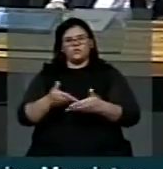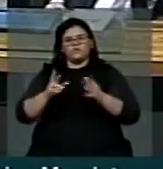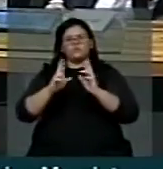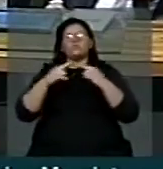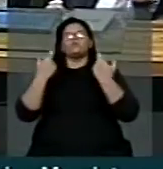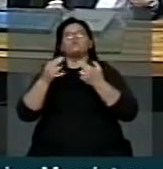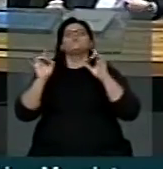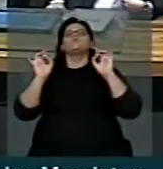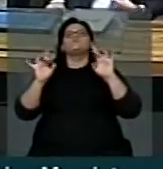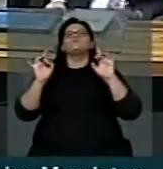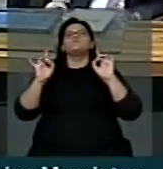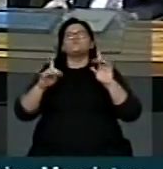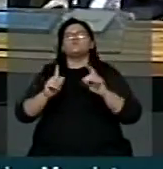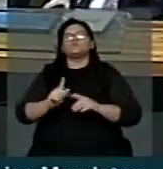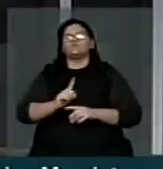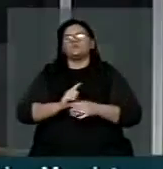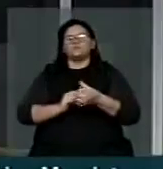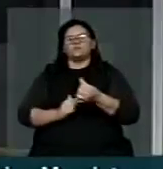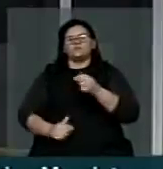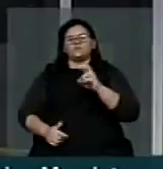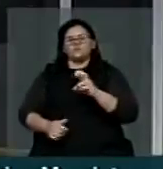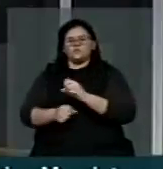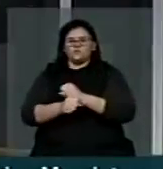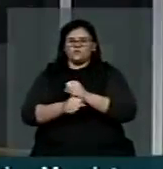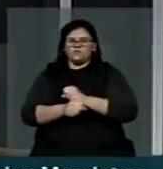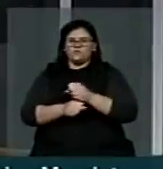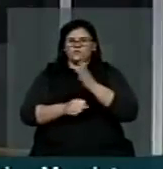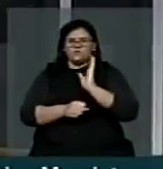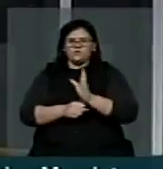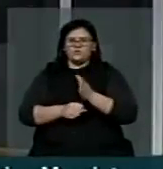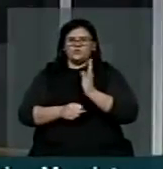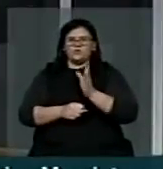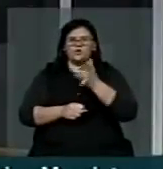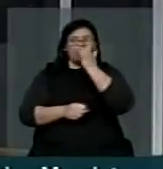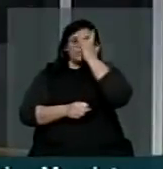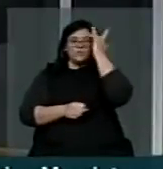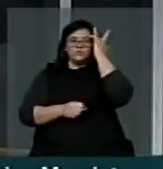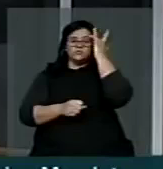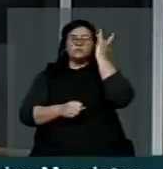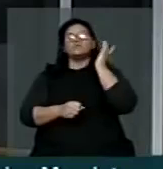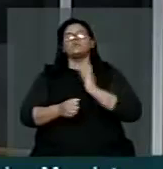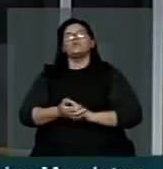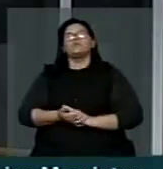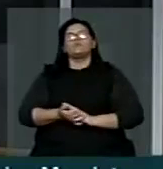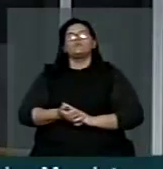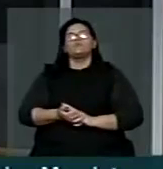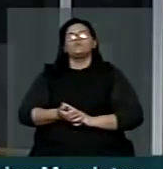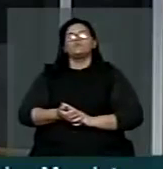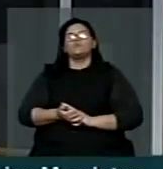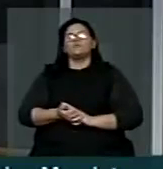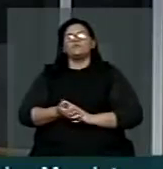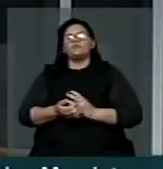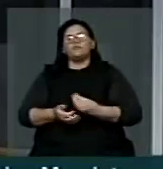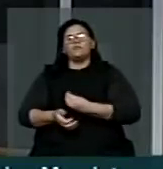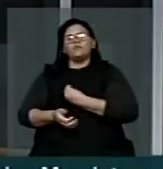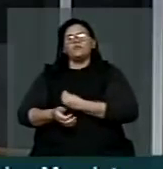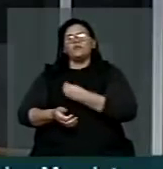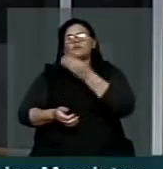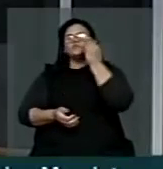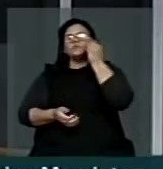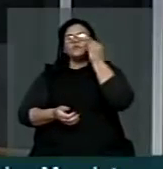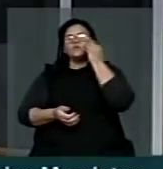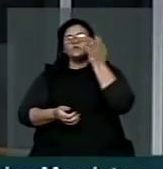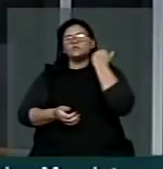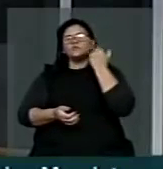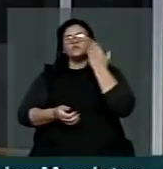solene. São 65 anos. 65 anos foi o tempo que levamos para ouvir na